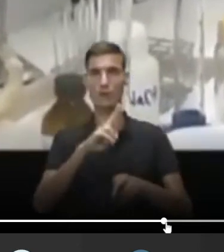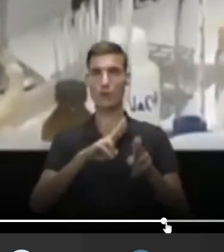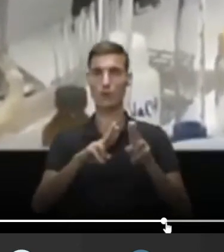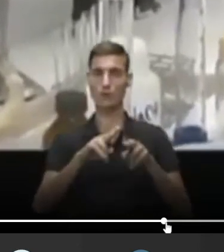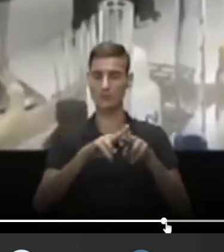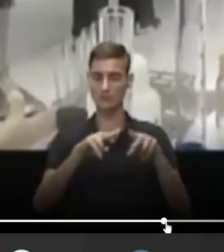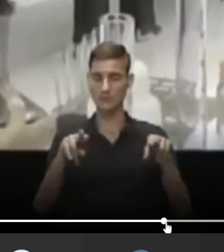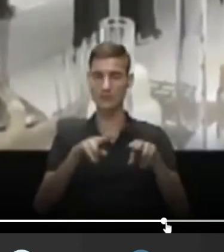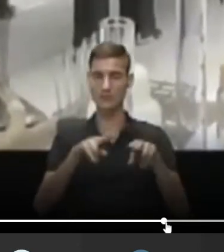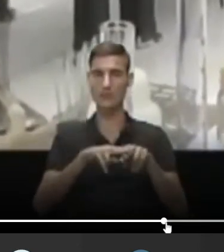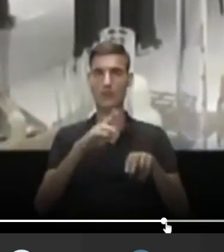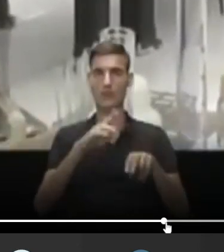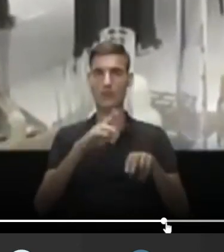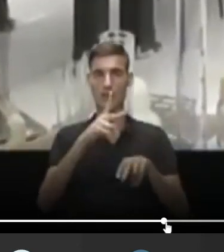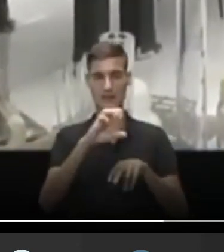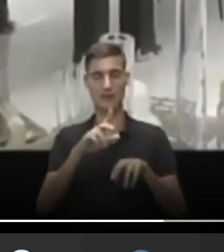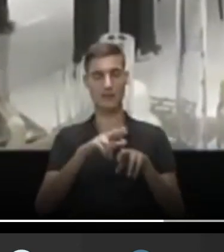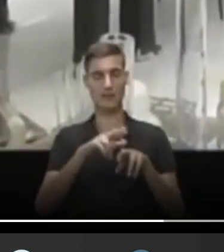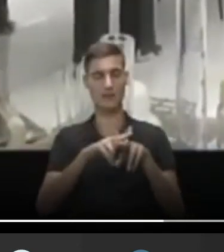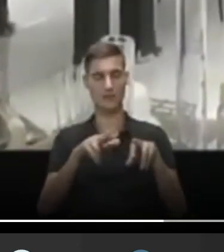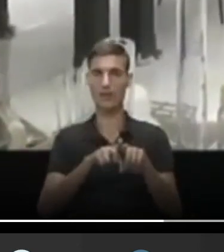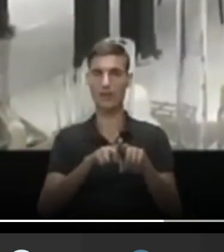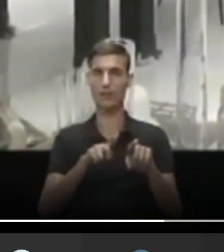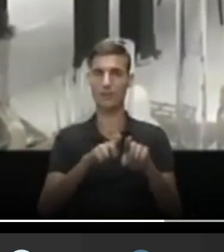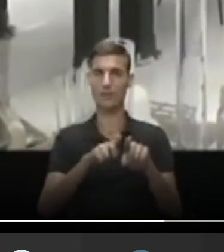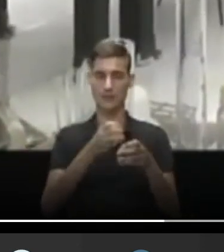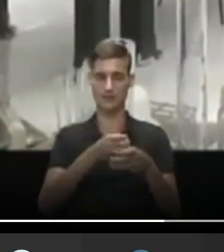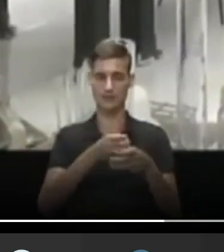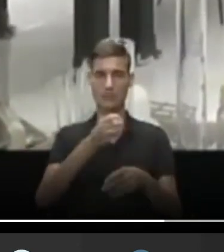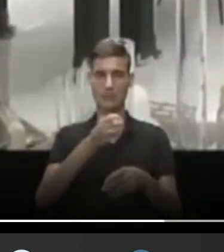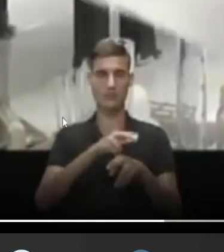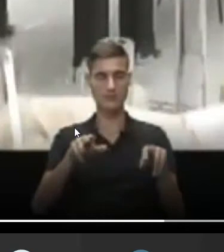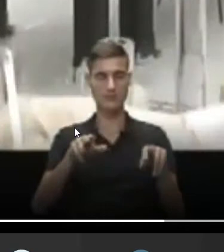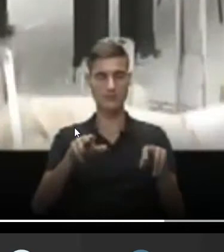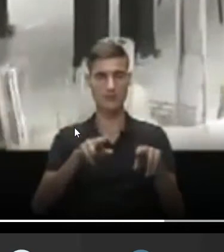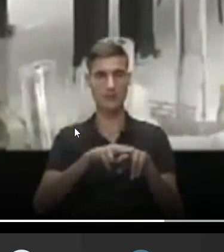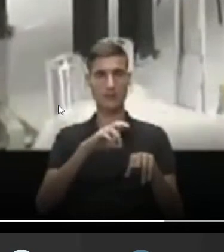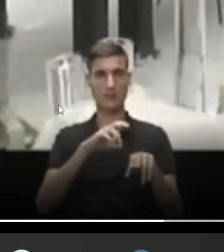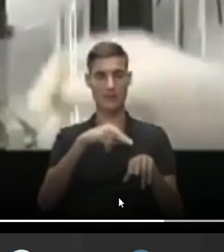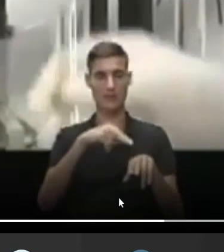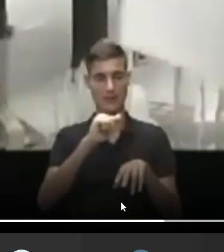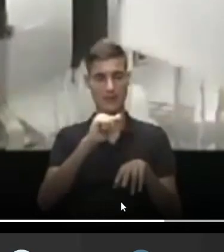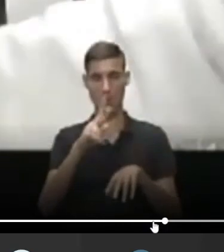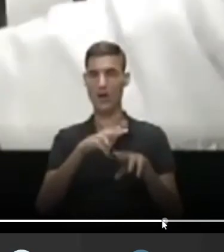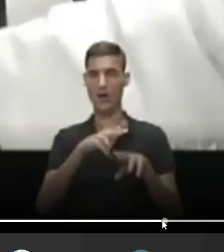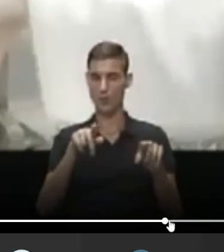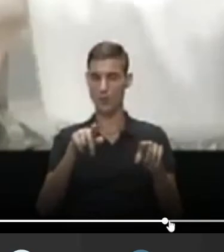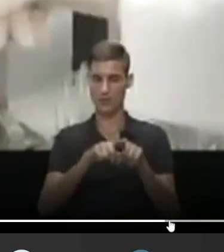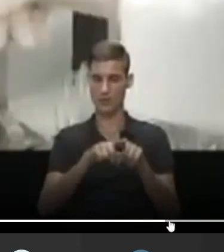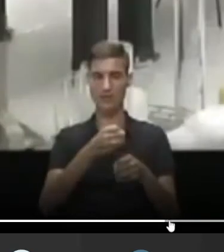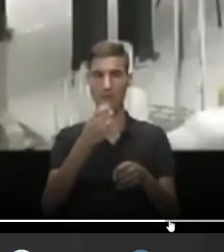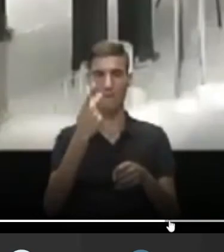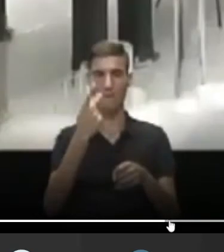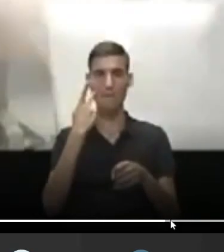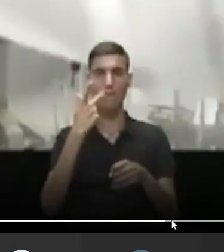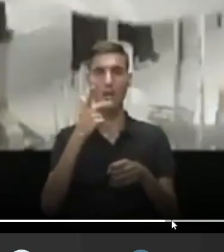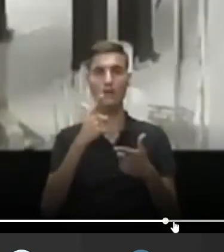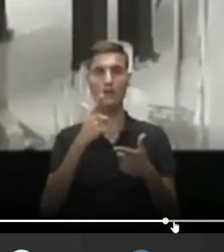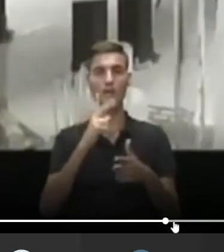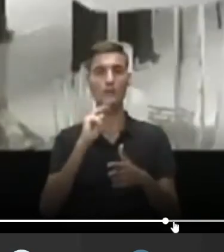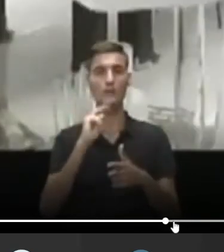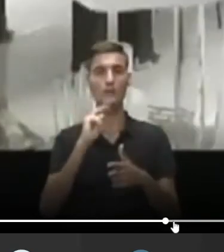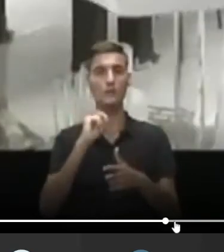Pego o HCl, vou medir, depois coloco novamente no funil e fazer aquele mesmo processo.